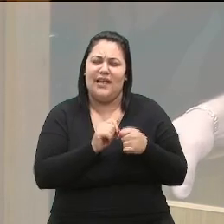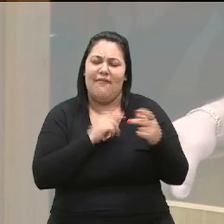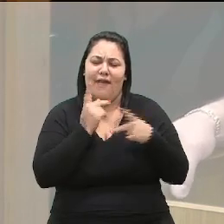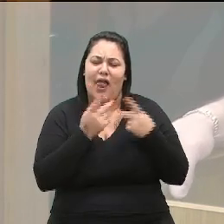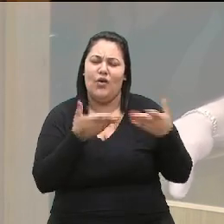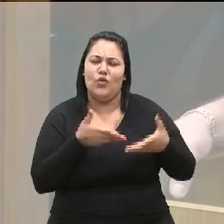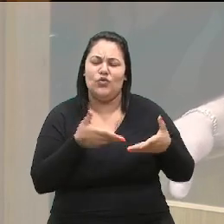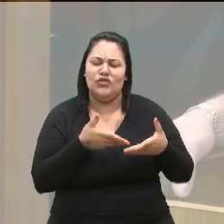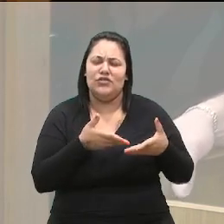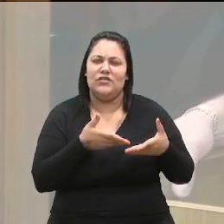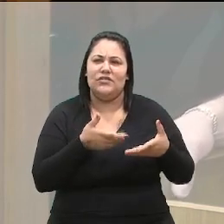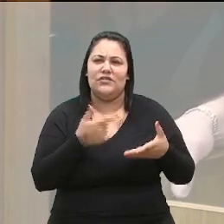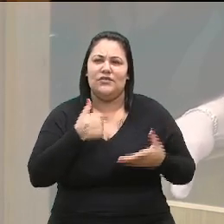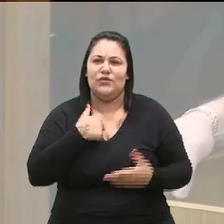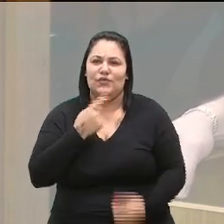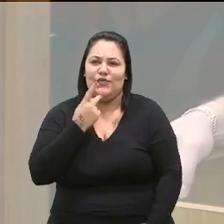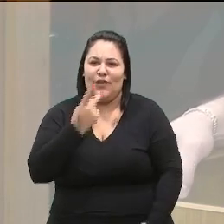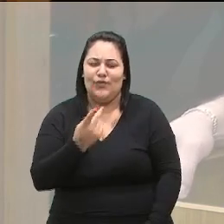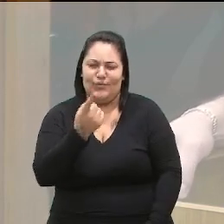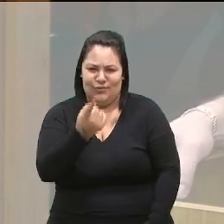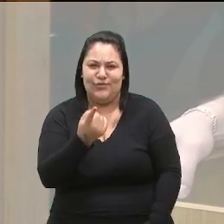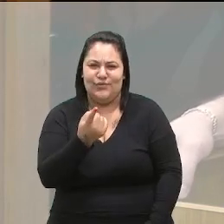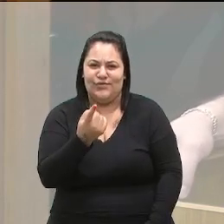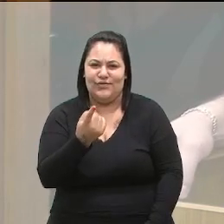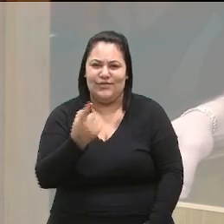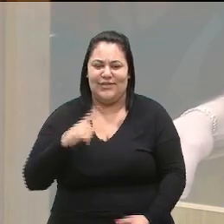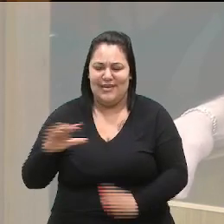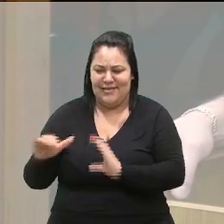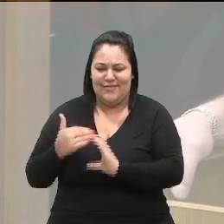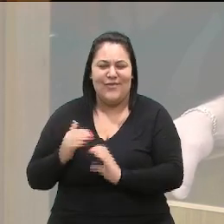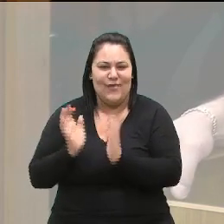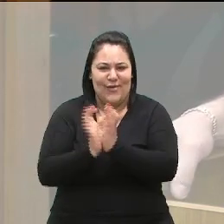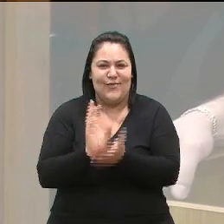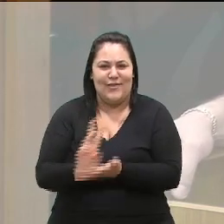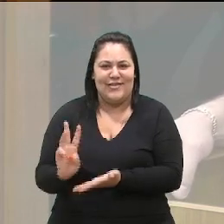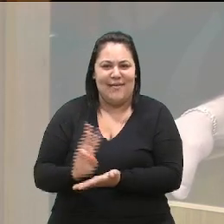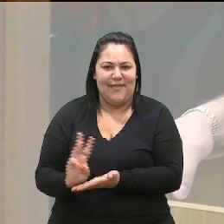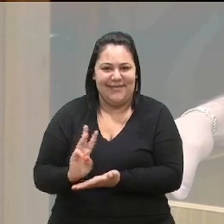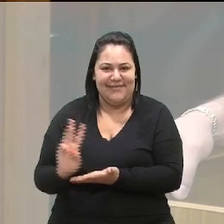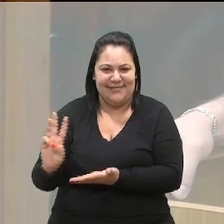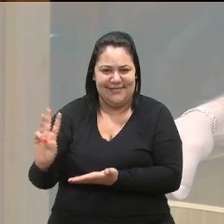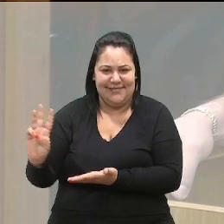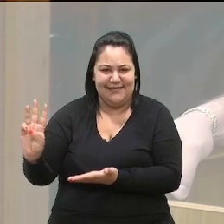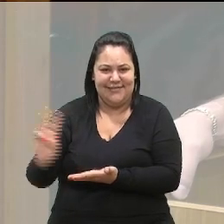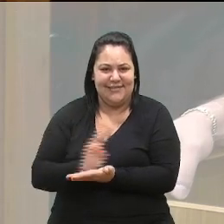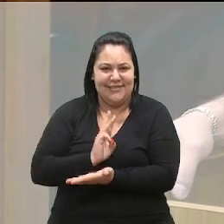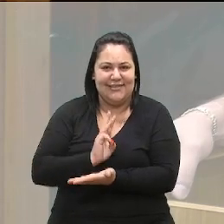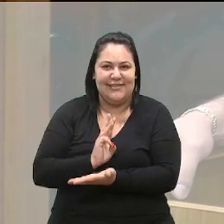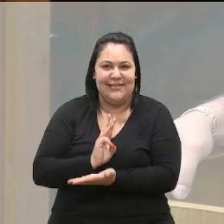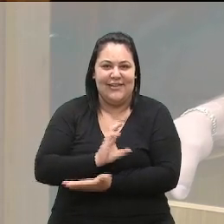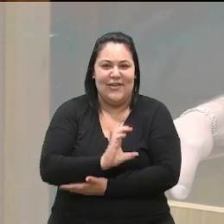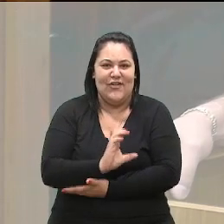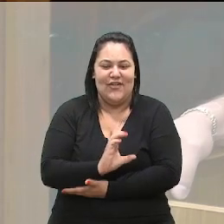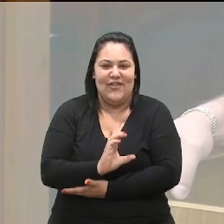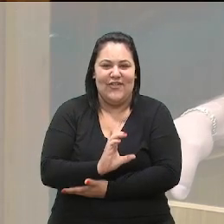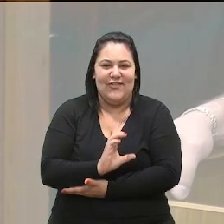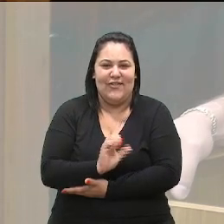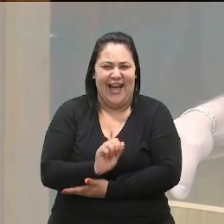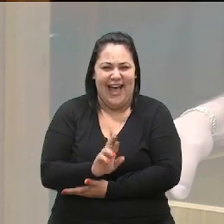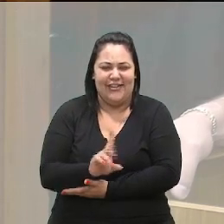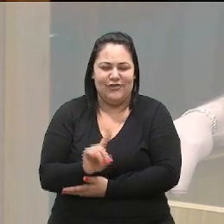hoje citou que o senhor recebeu em grupos de WhatsApp eh o Card anunciando